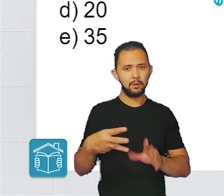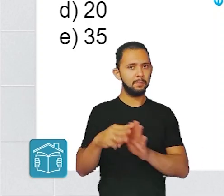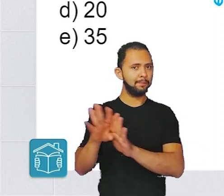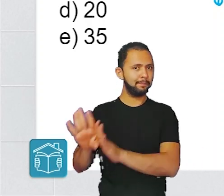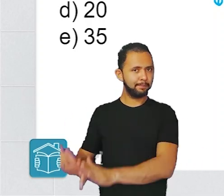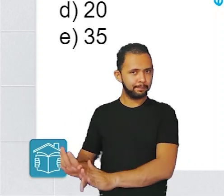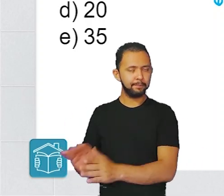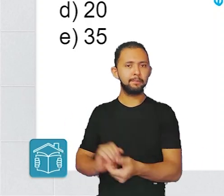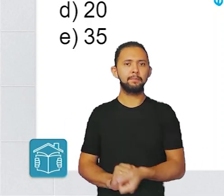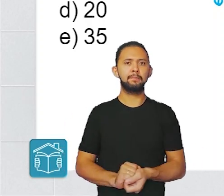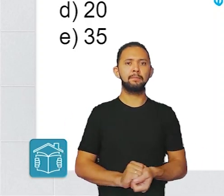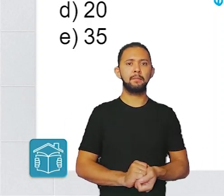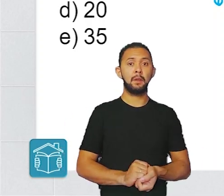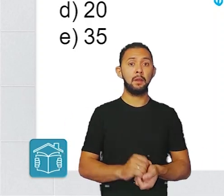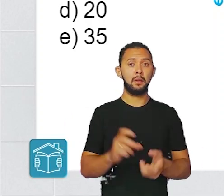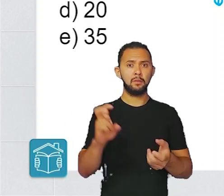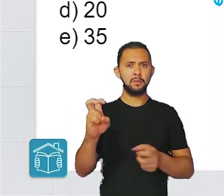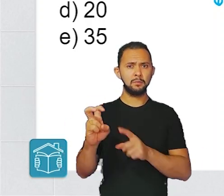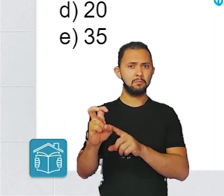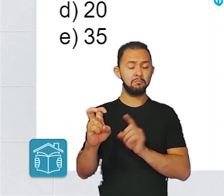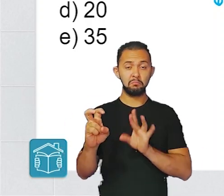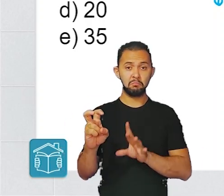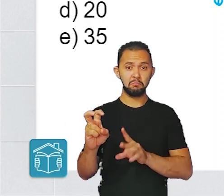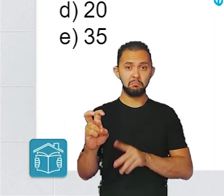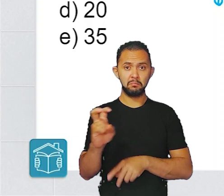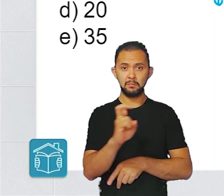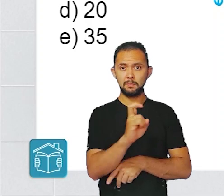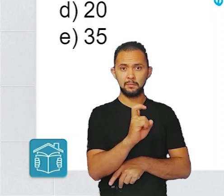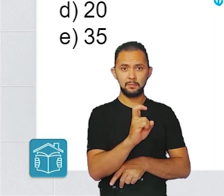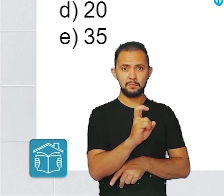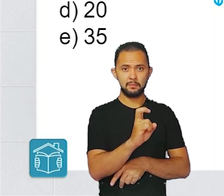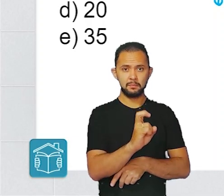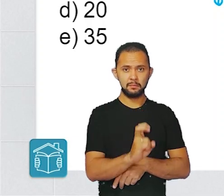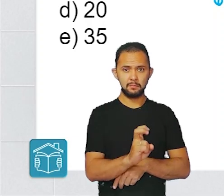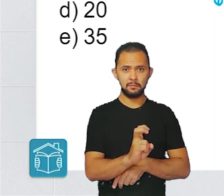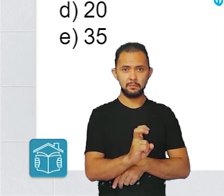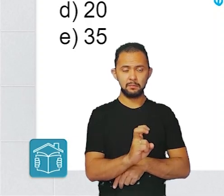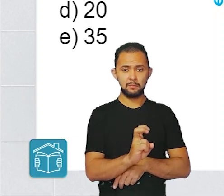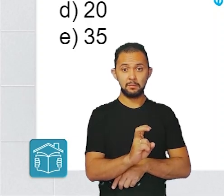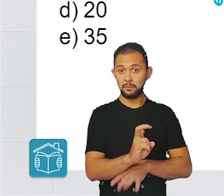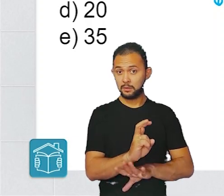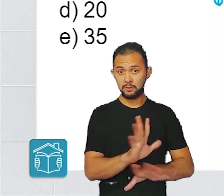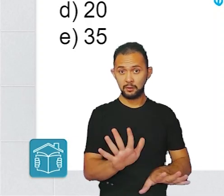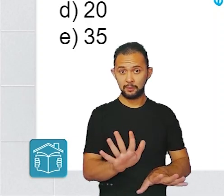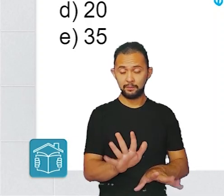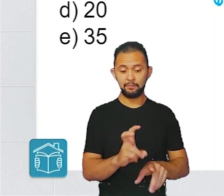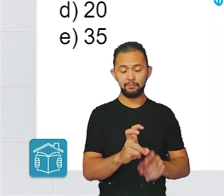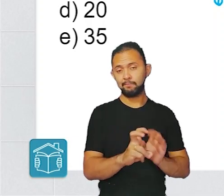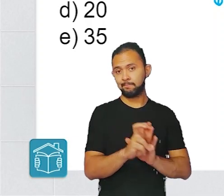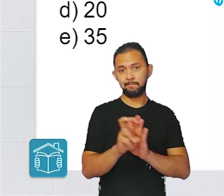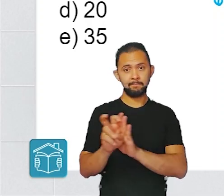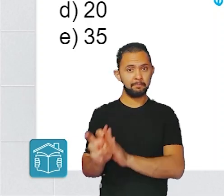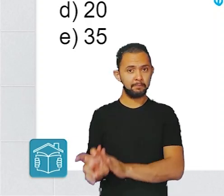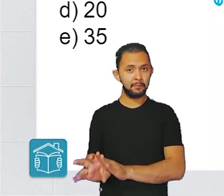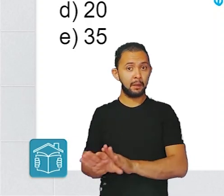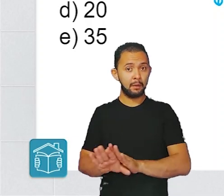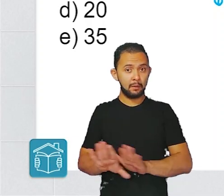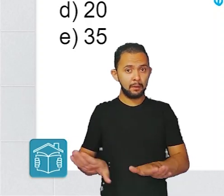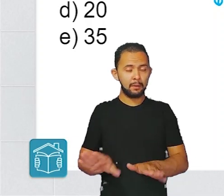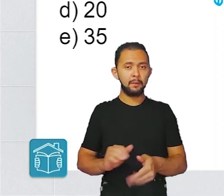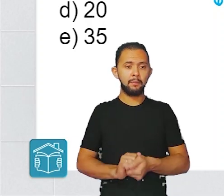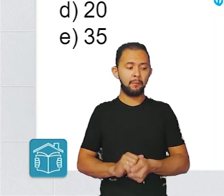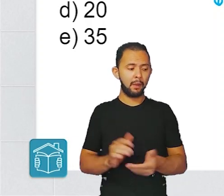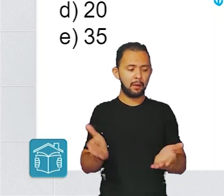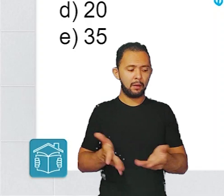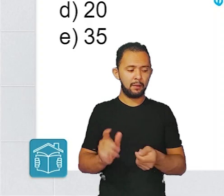o 3. O 5 só apareceu no fator de 120, nos fatores de 120. Então, esquece. O que é que